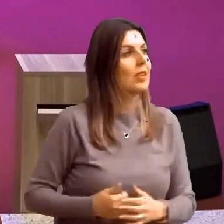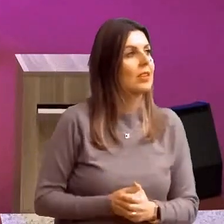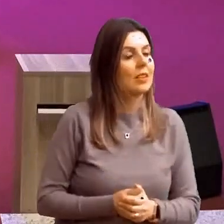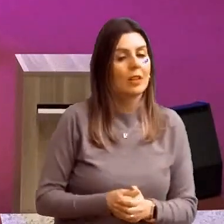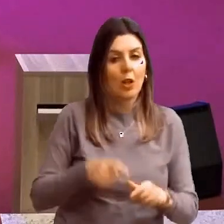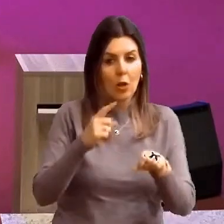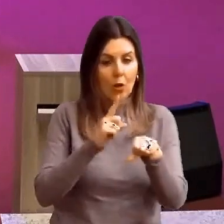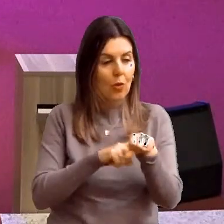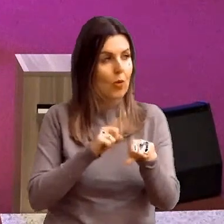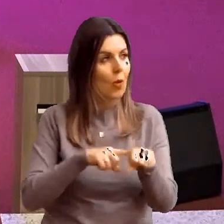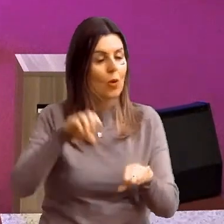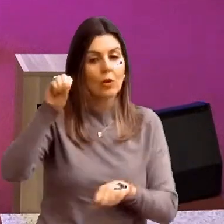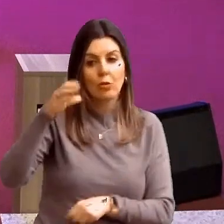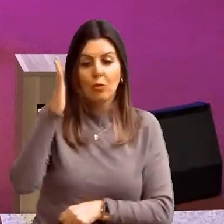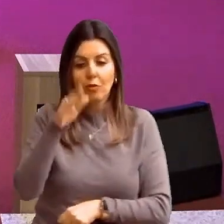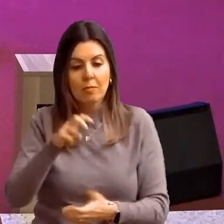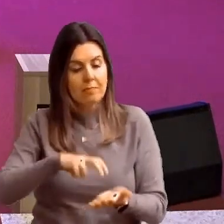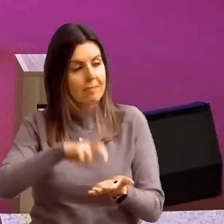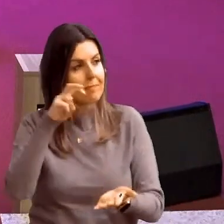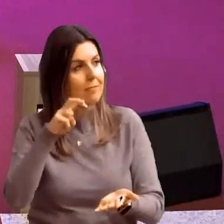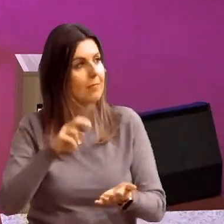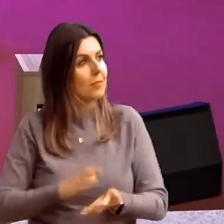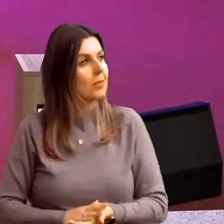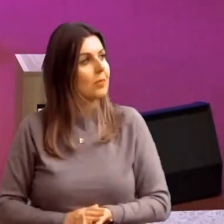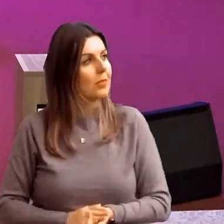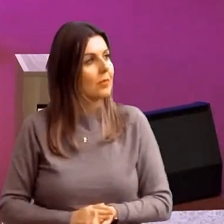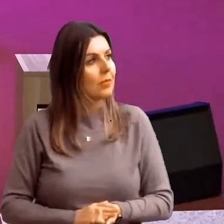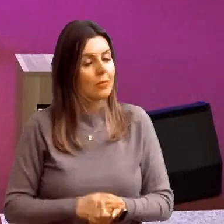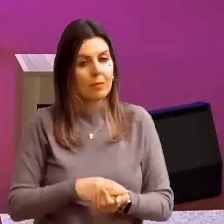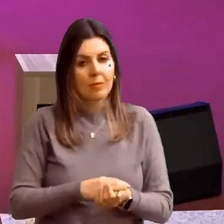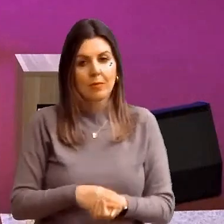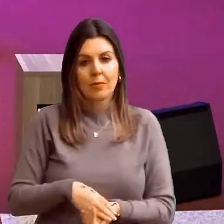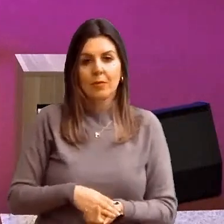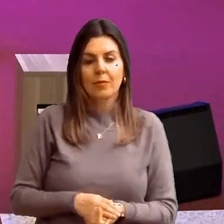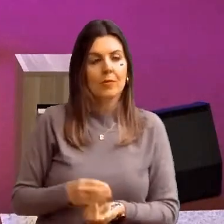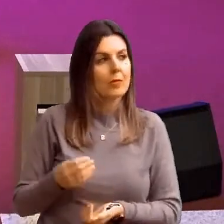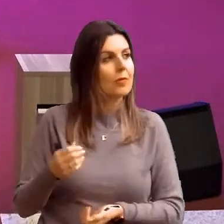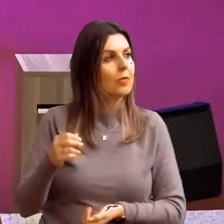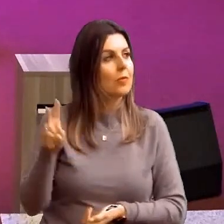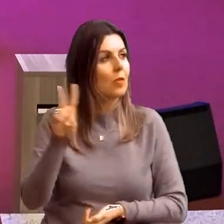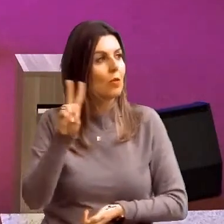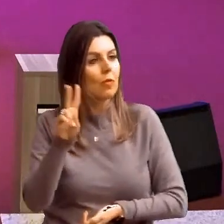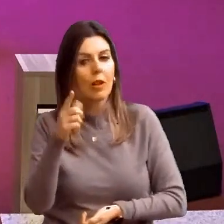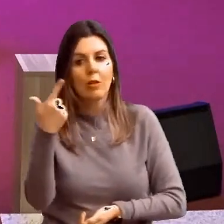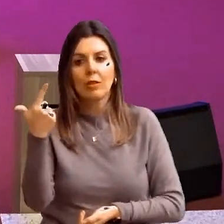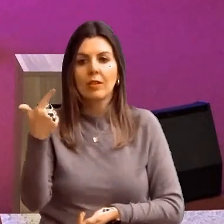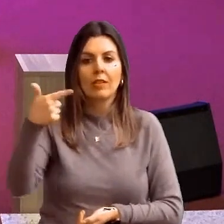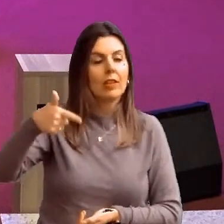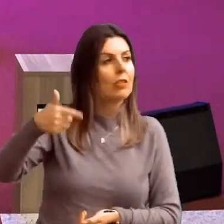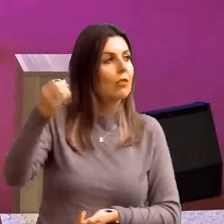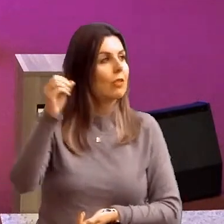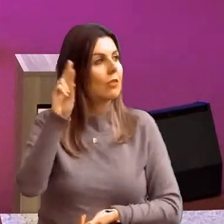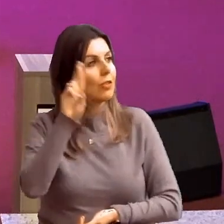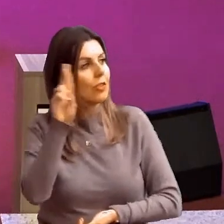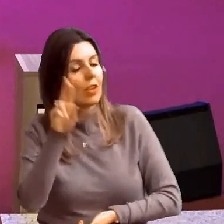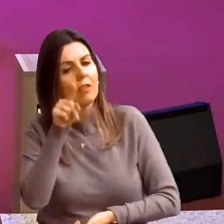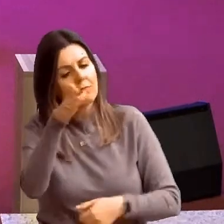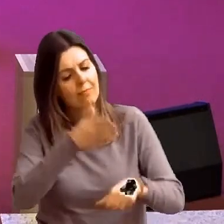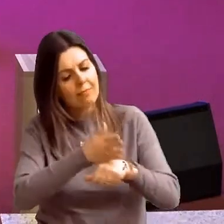nove e meia da manhã, valor 120 reais. Você participa,